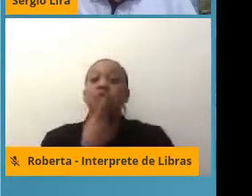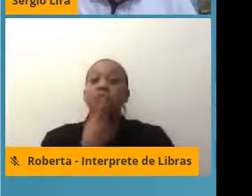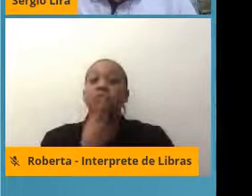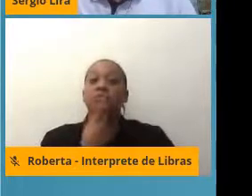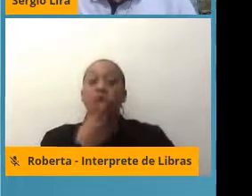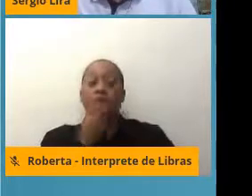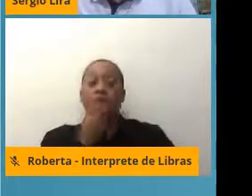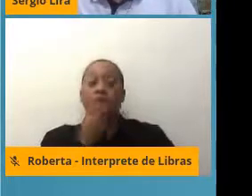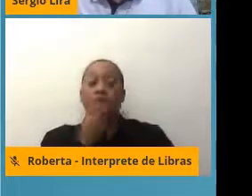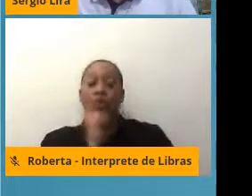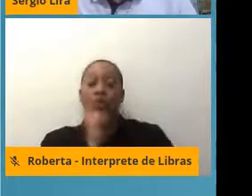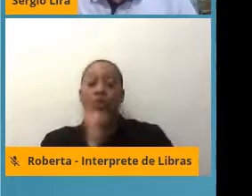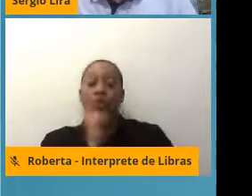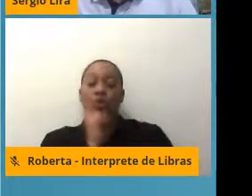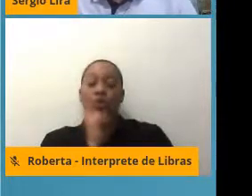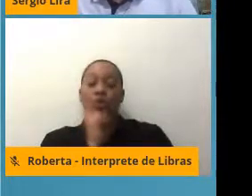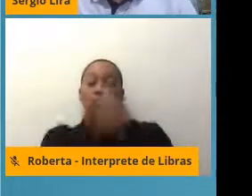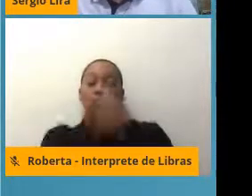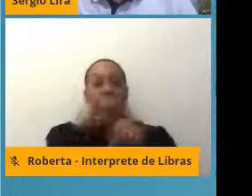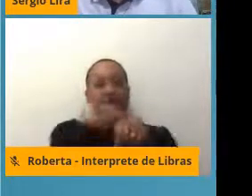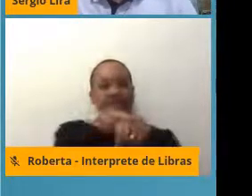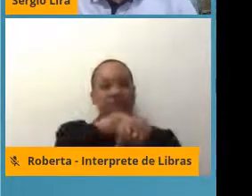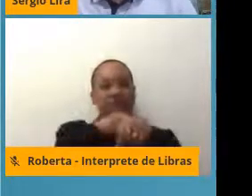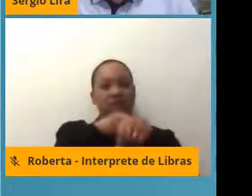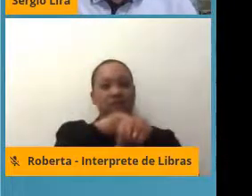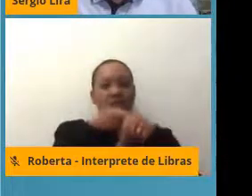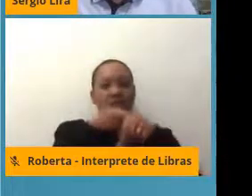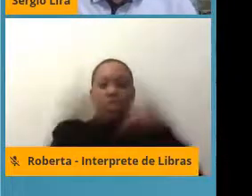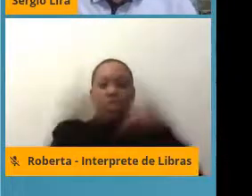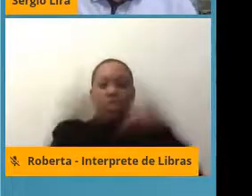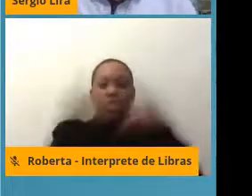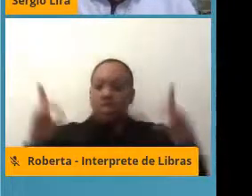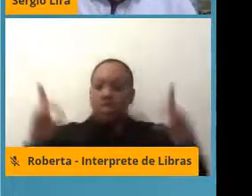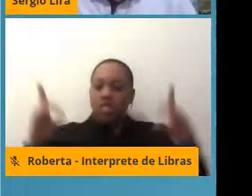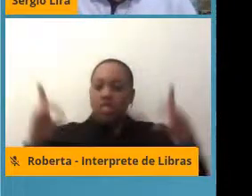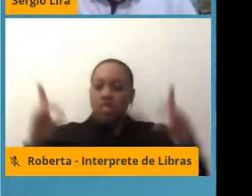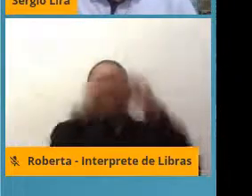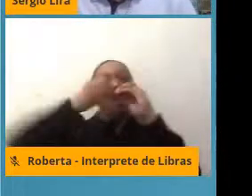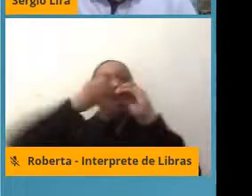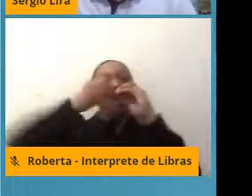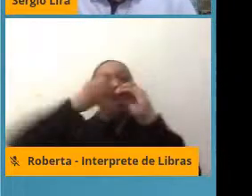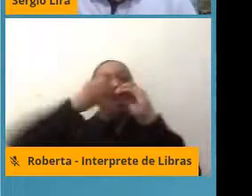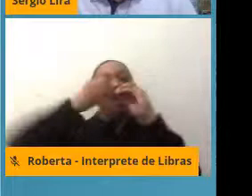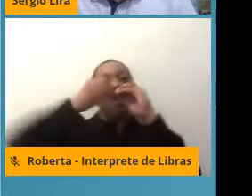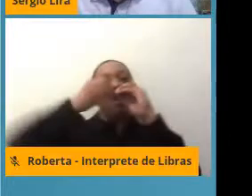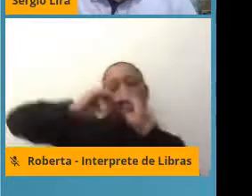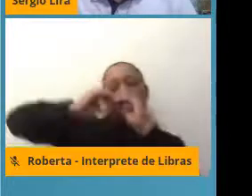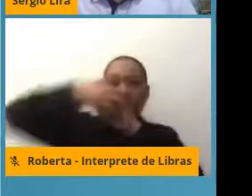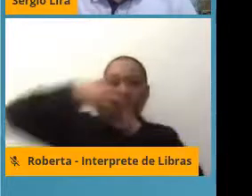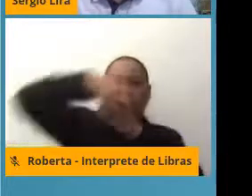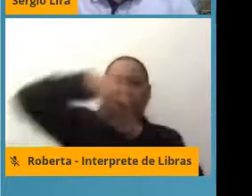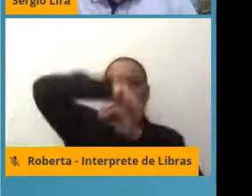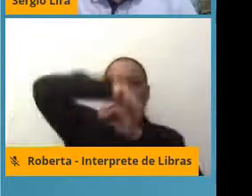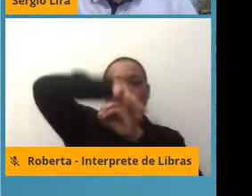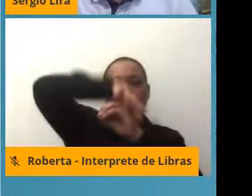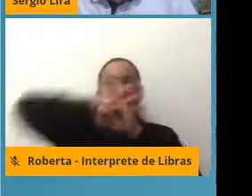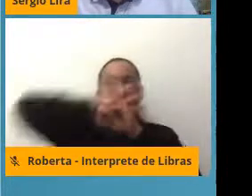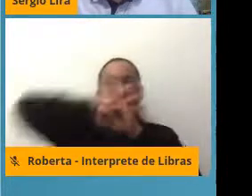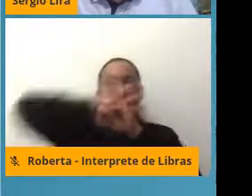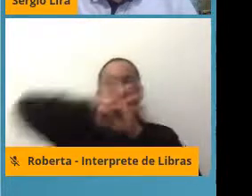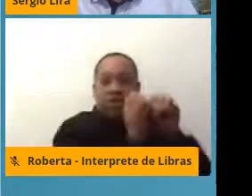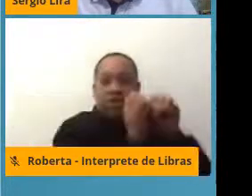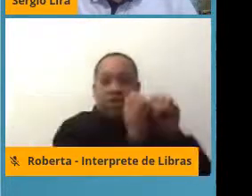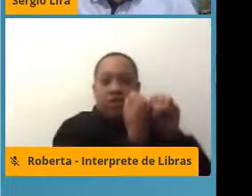pode contaminar essa bolinha verde com uma dada probabilidade, né, que seria um equivalente à taxa de